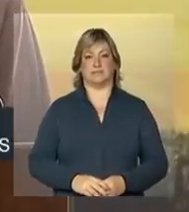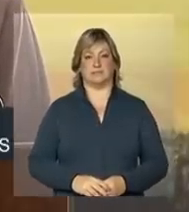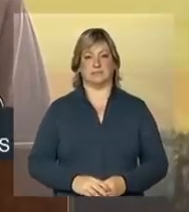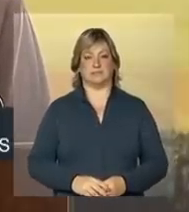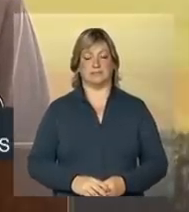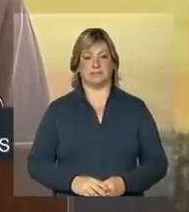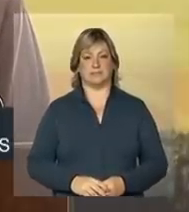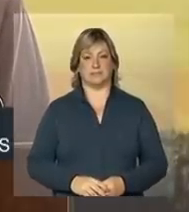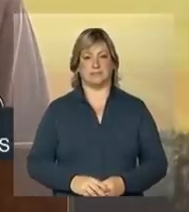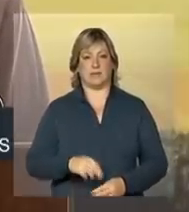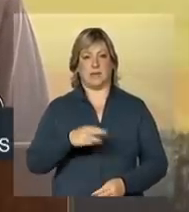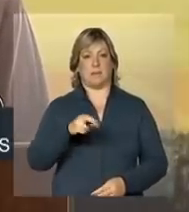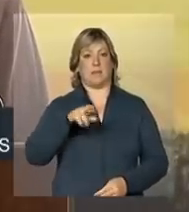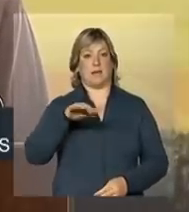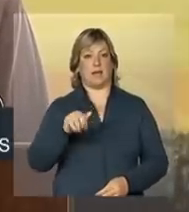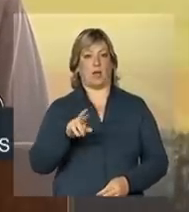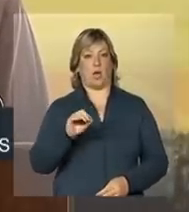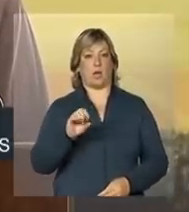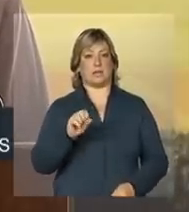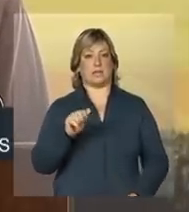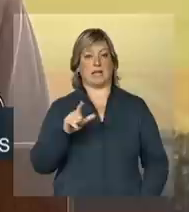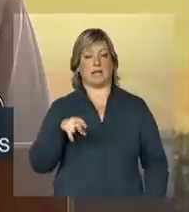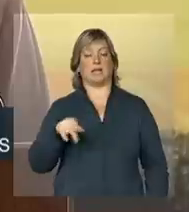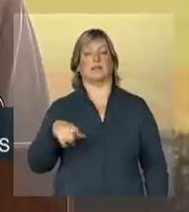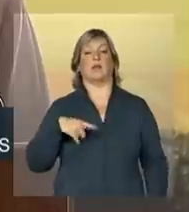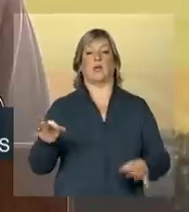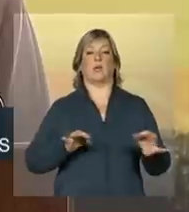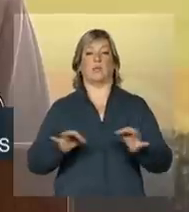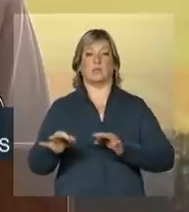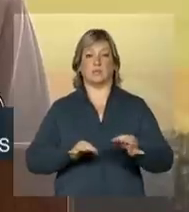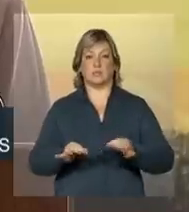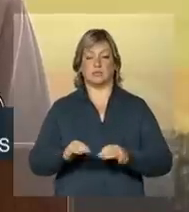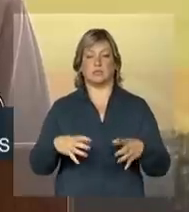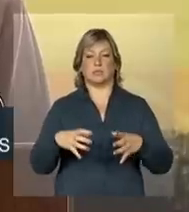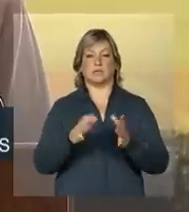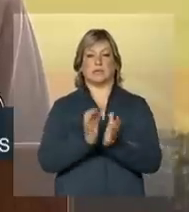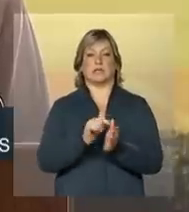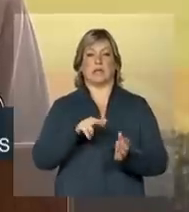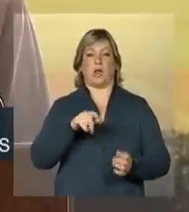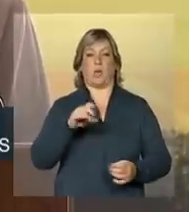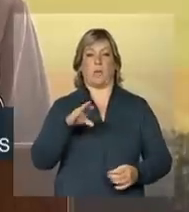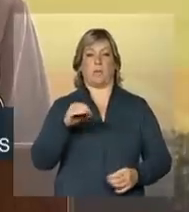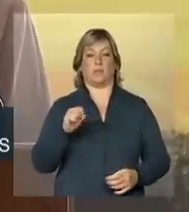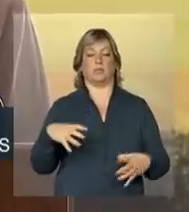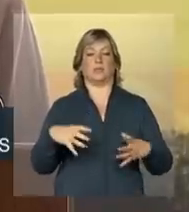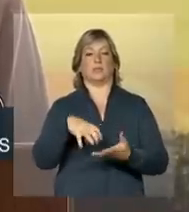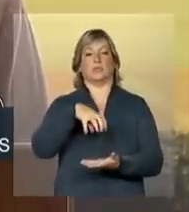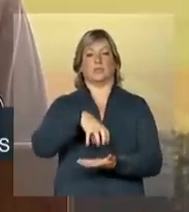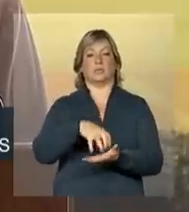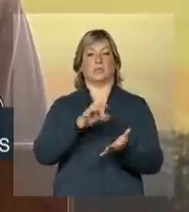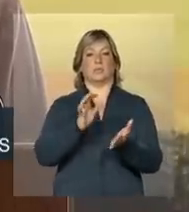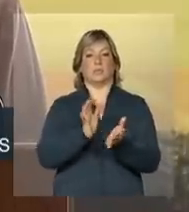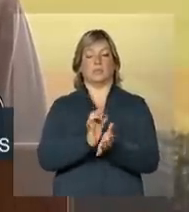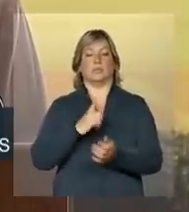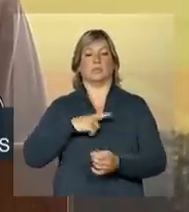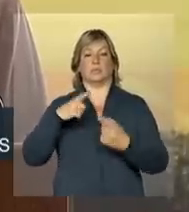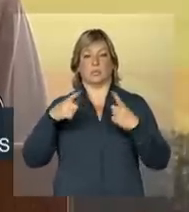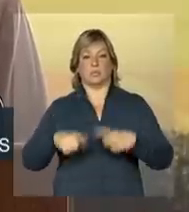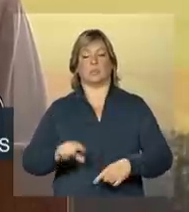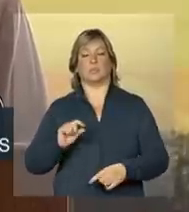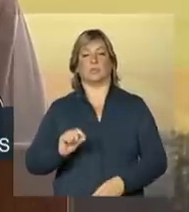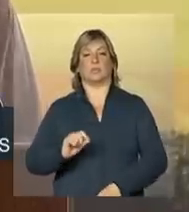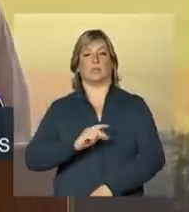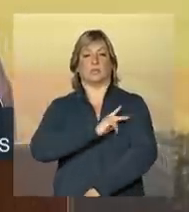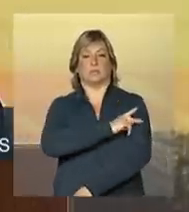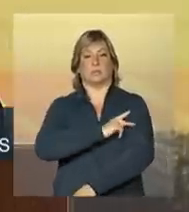Araújo Maria Rosalina dos Santos da Coordenação executiva quilombola da comunidade de Tapuio localizada